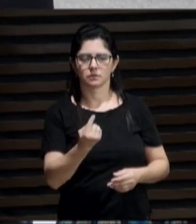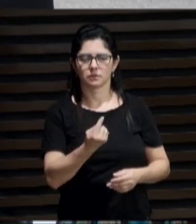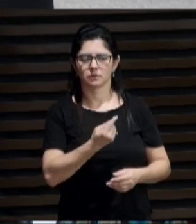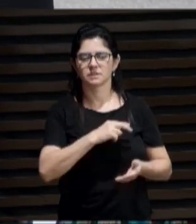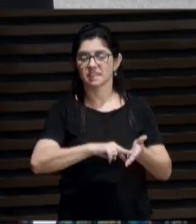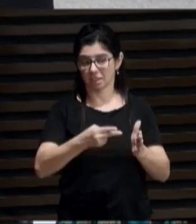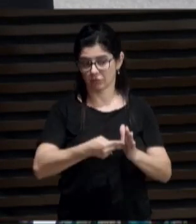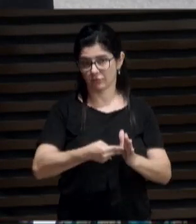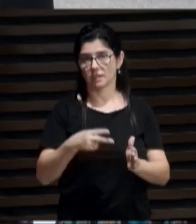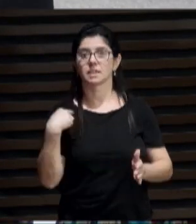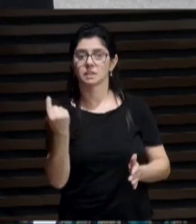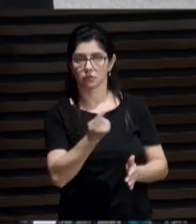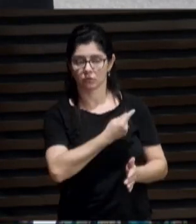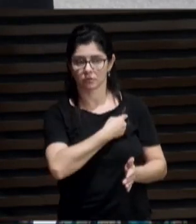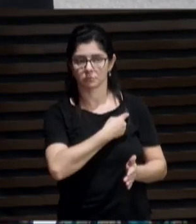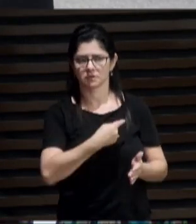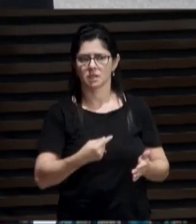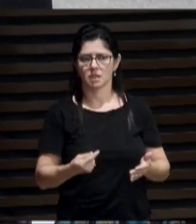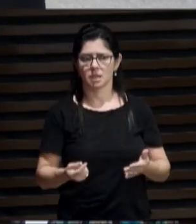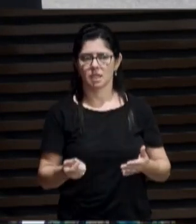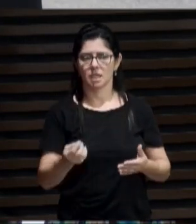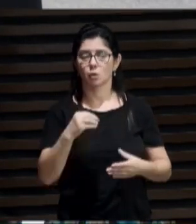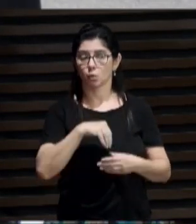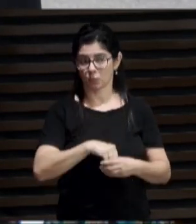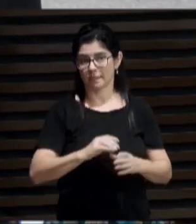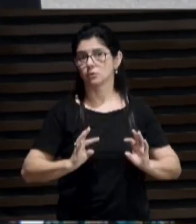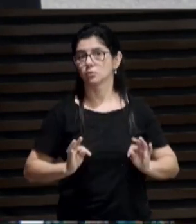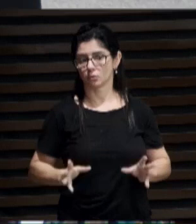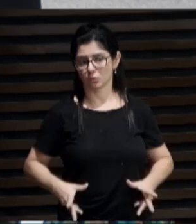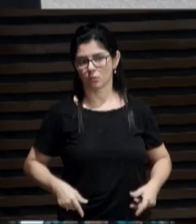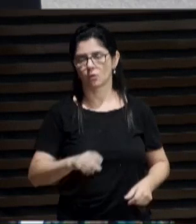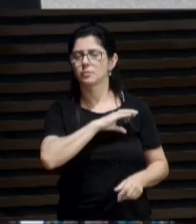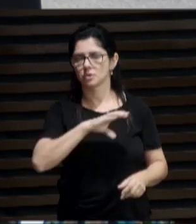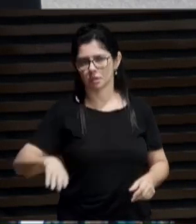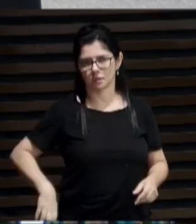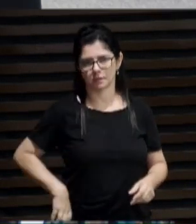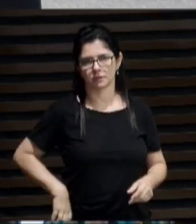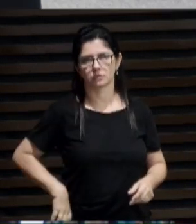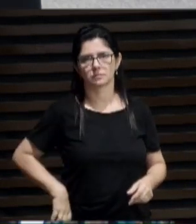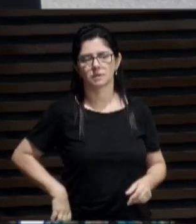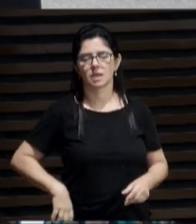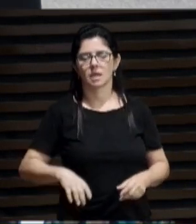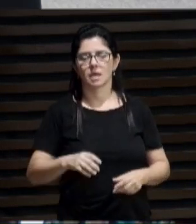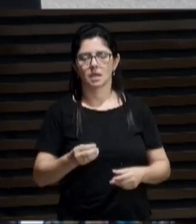Cristo, na sua morte, fomos atraídos na cruz. A causa da morte de Cristo foi exatamente